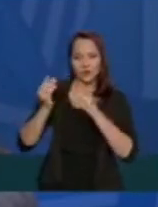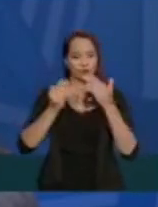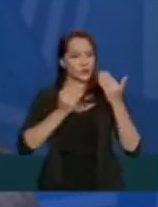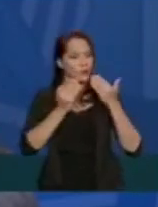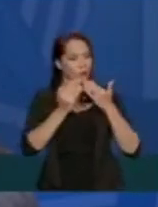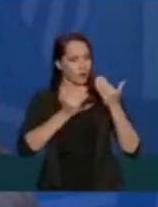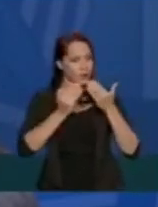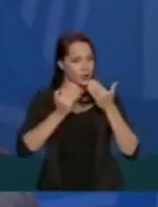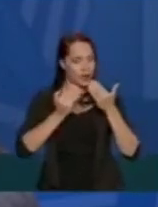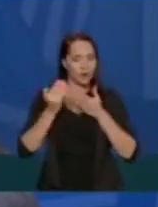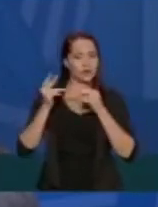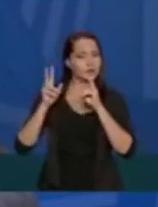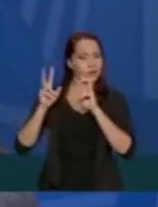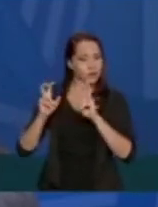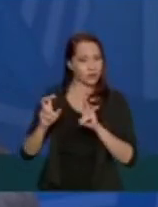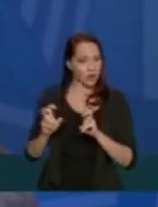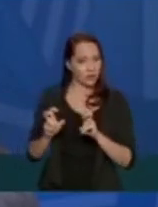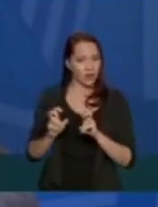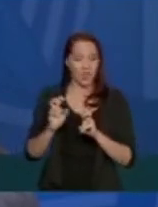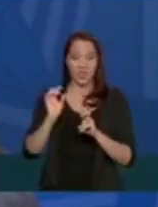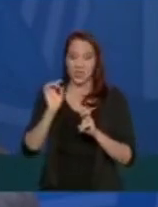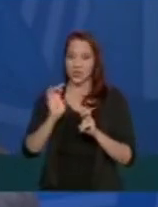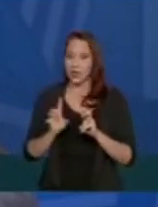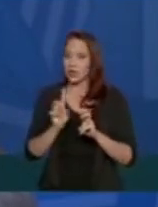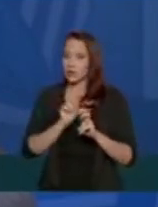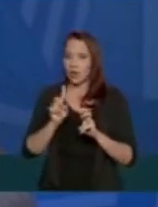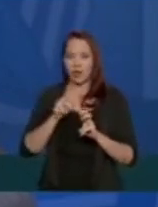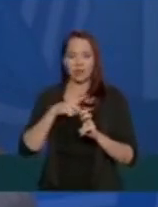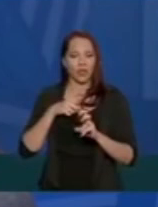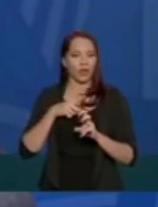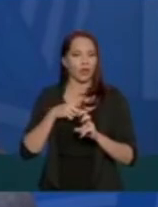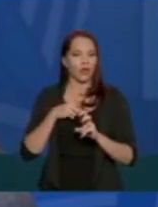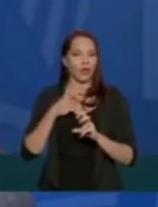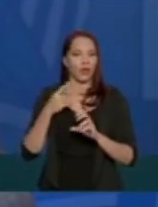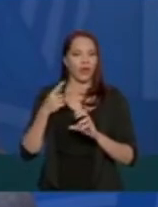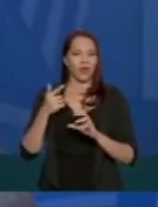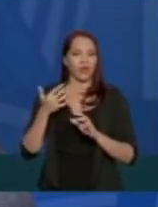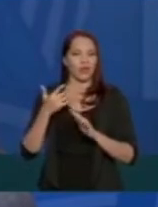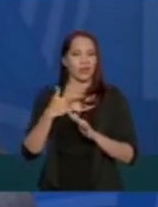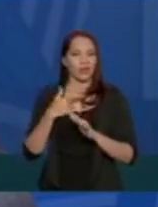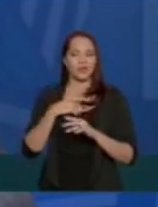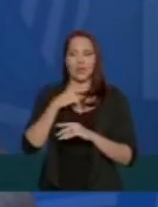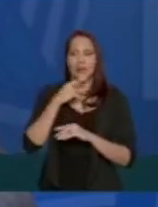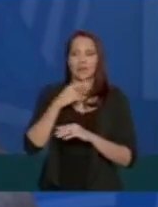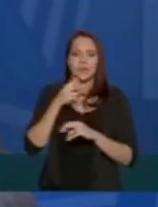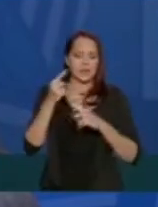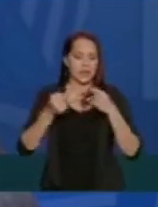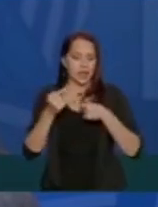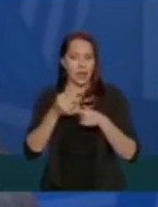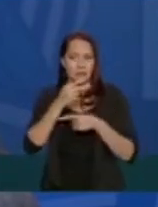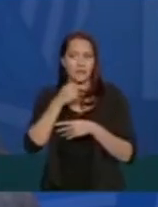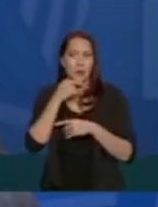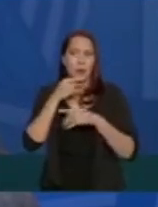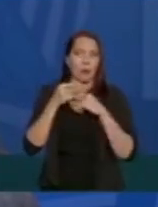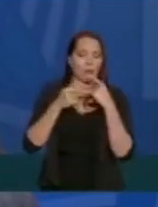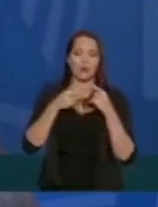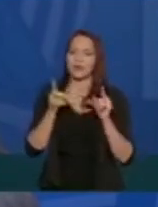tema, mas não gerar essa incerteza. Então, sendo